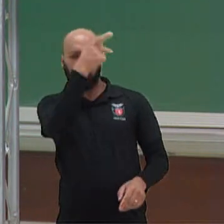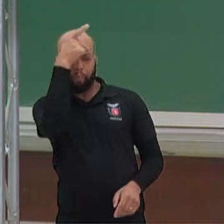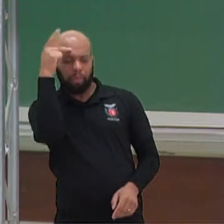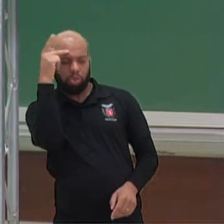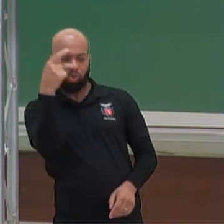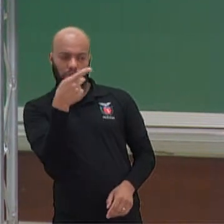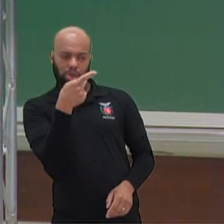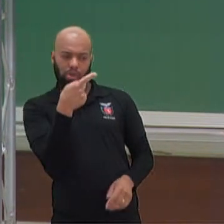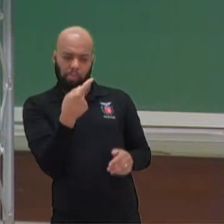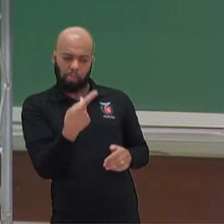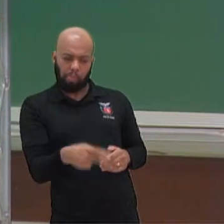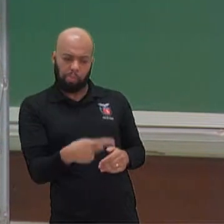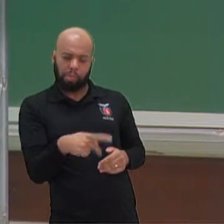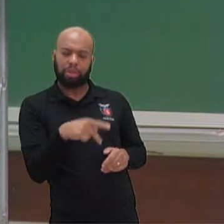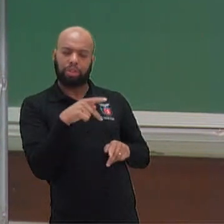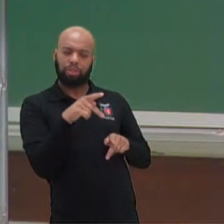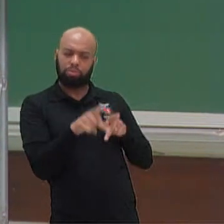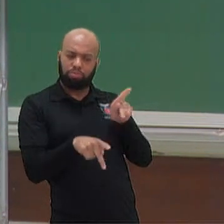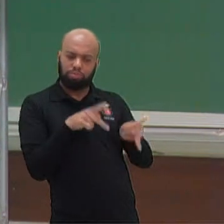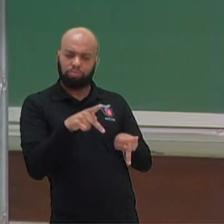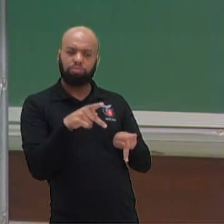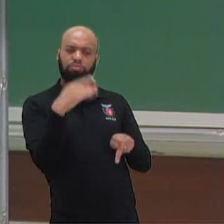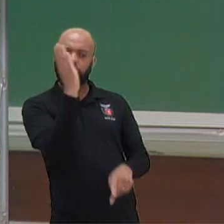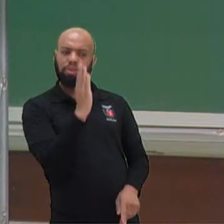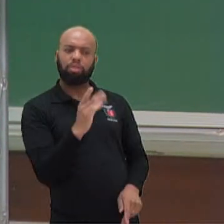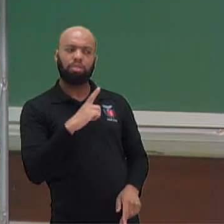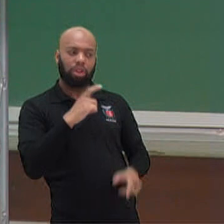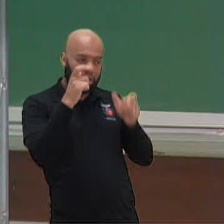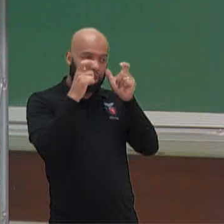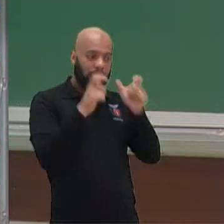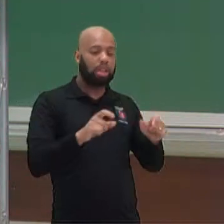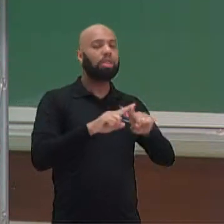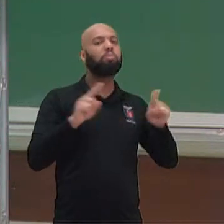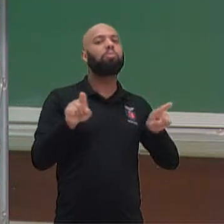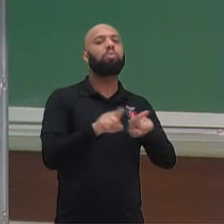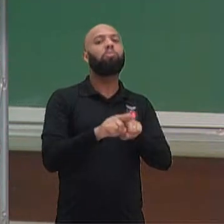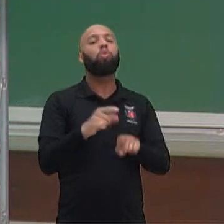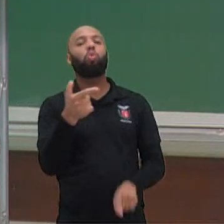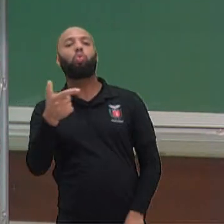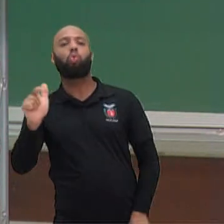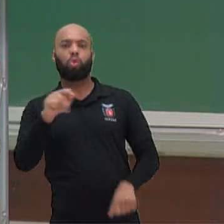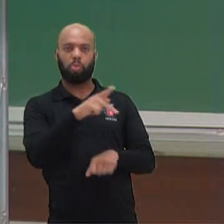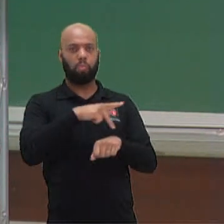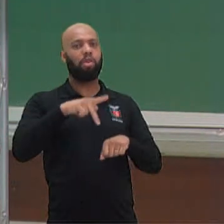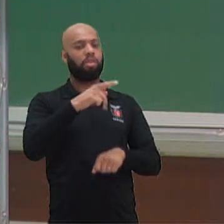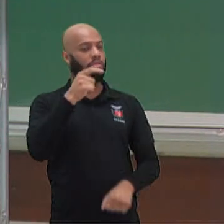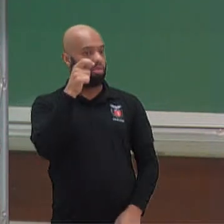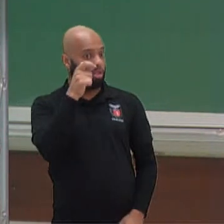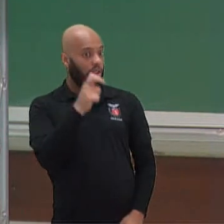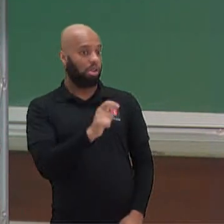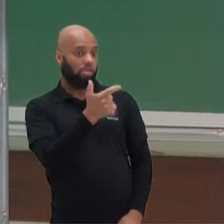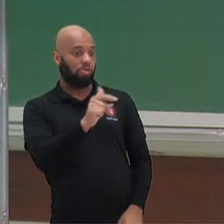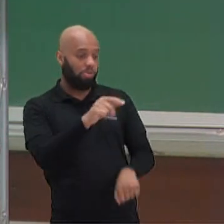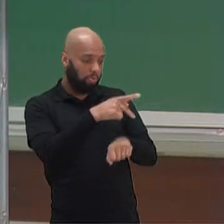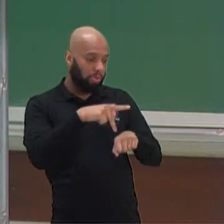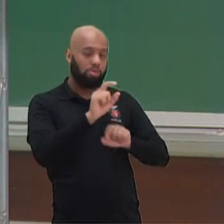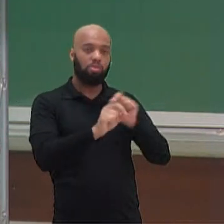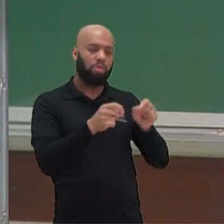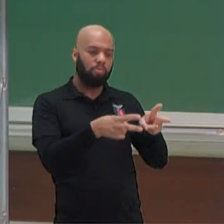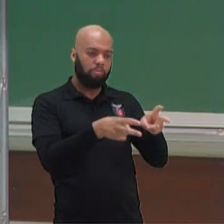da população brasileira, mas também de outros países. E esse interesse de outros países está relacionado à